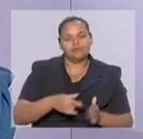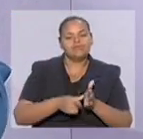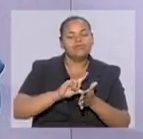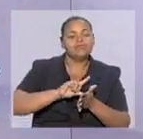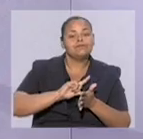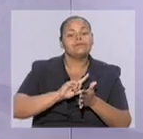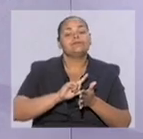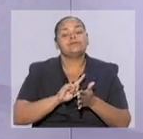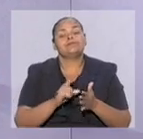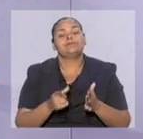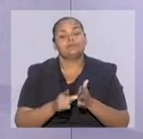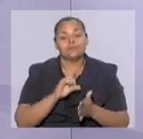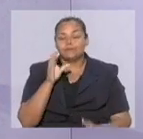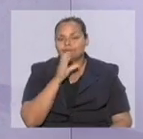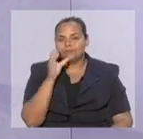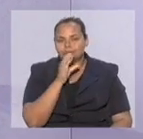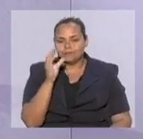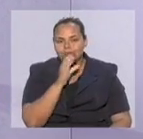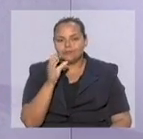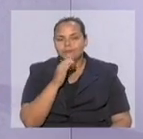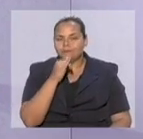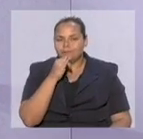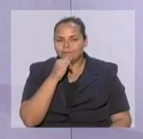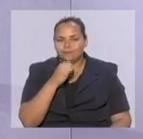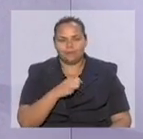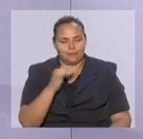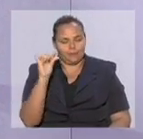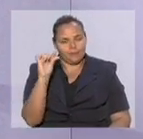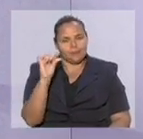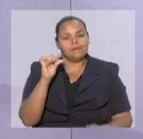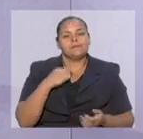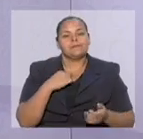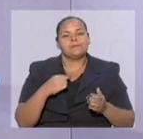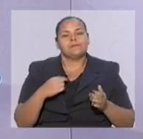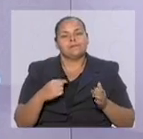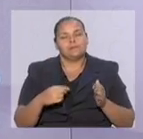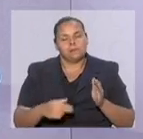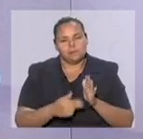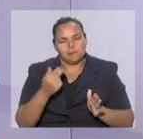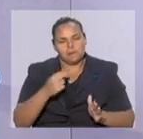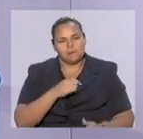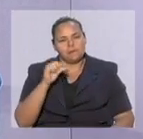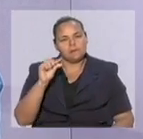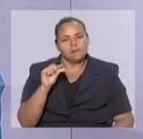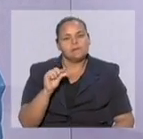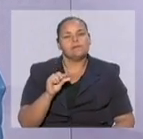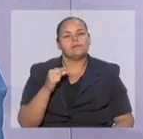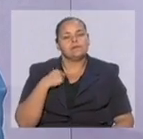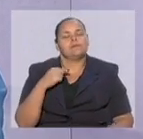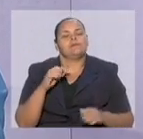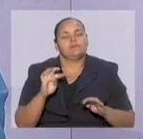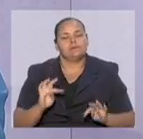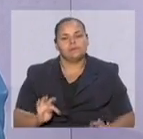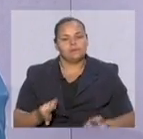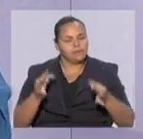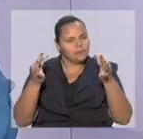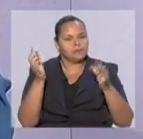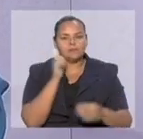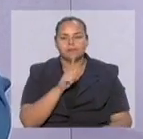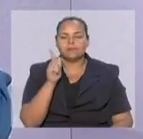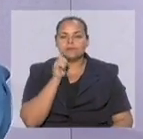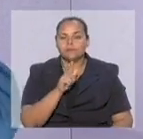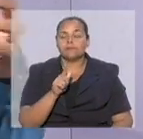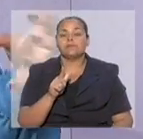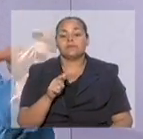Quanto mais rápido você tiver à mão a biópsia, o histopatológico, mais rápido você chega ao tratamento.